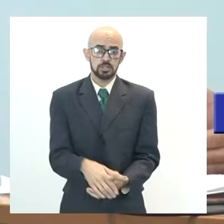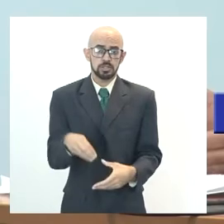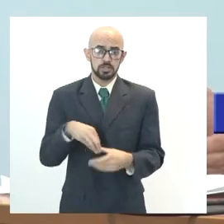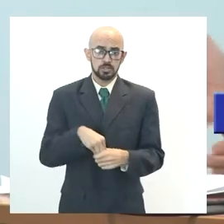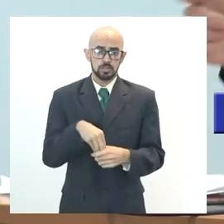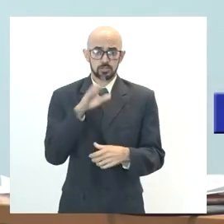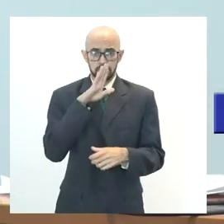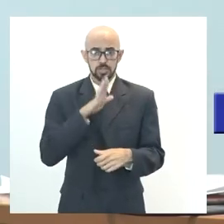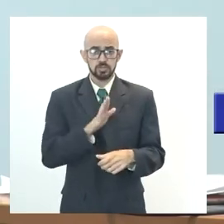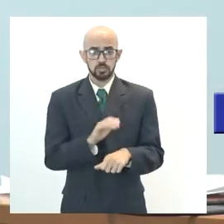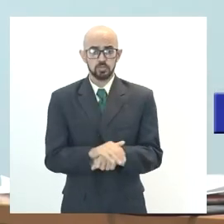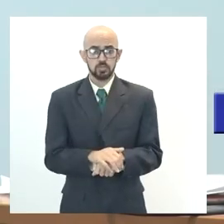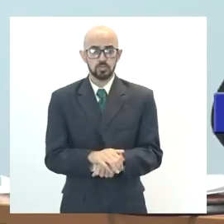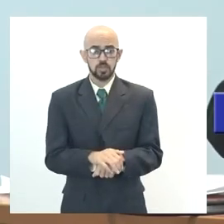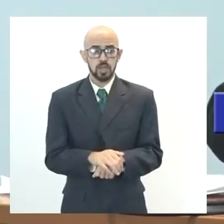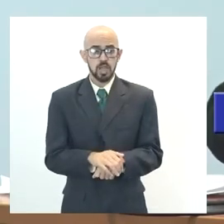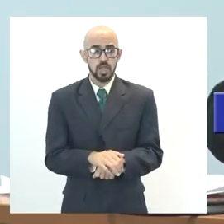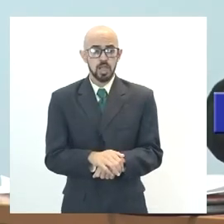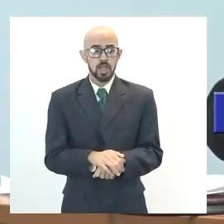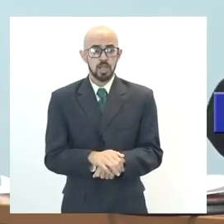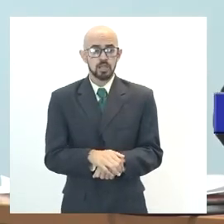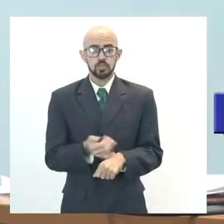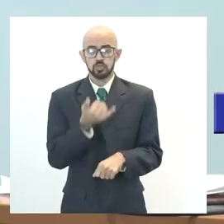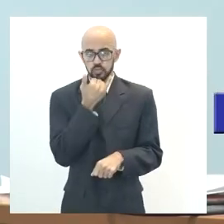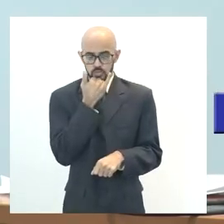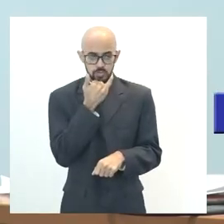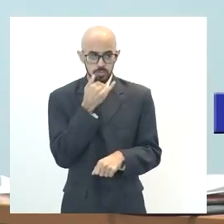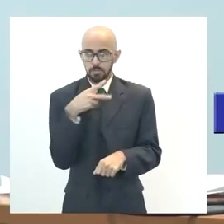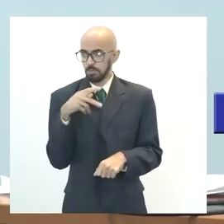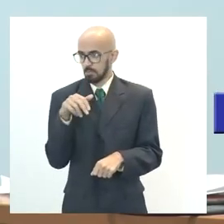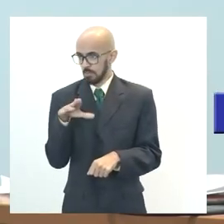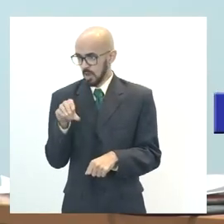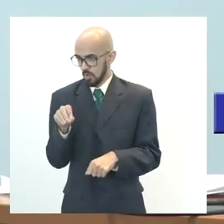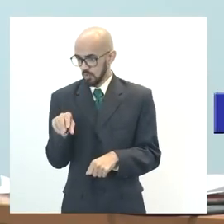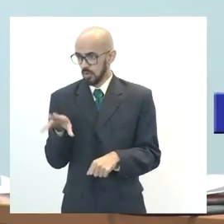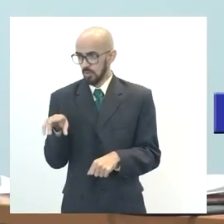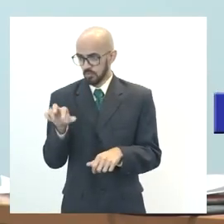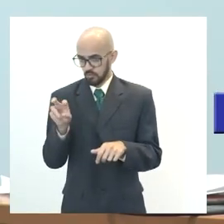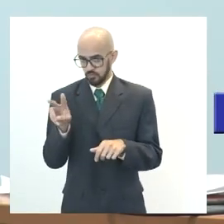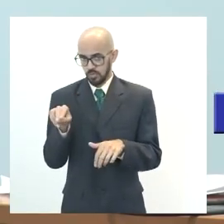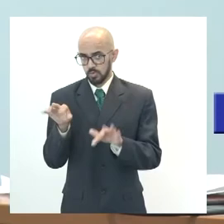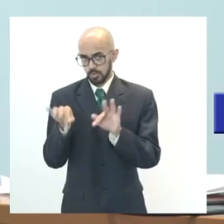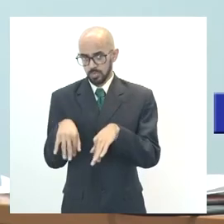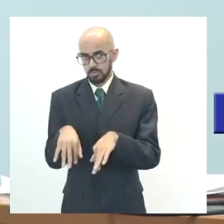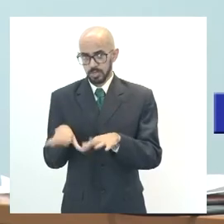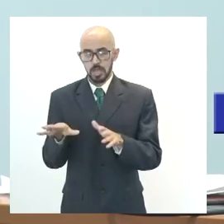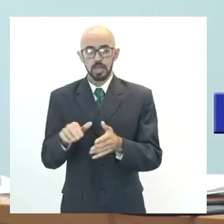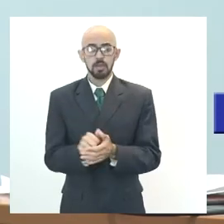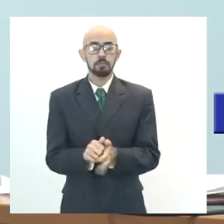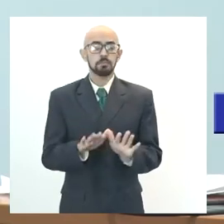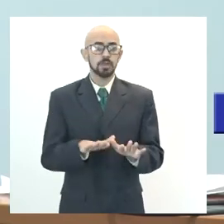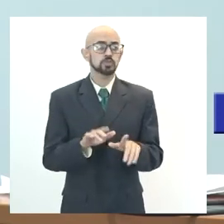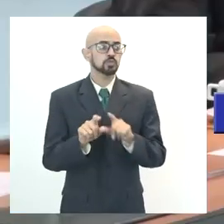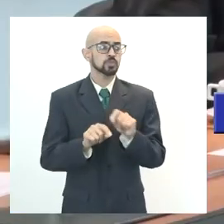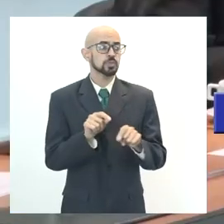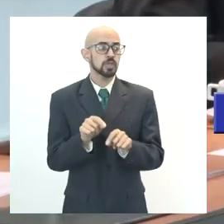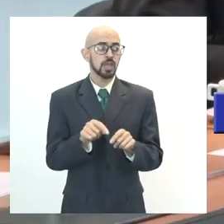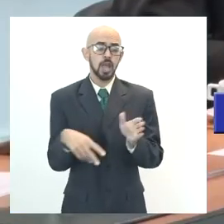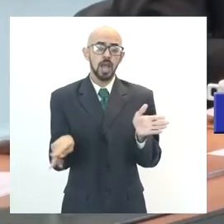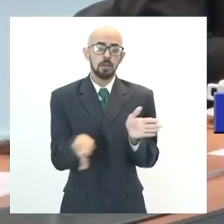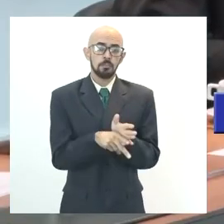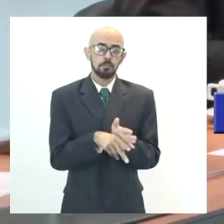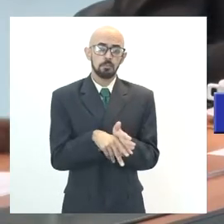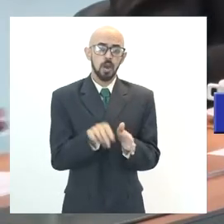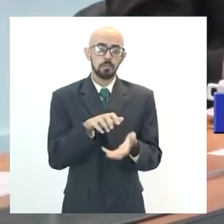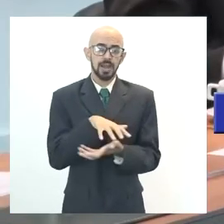do Brasil a própria e termina o curso Paulo para não me estender muito aprova